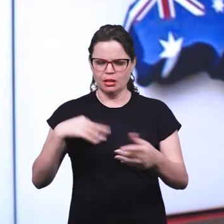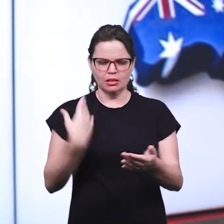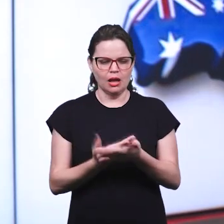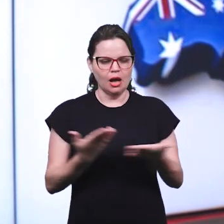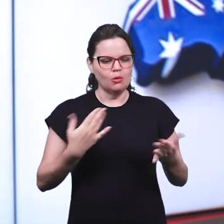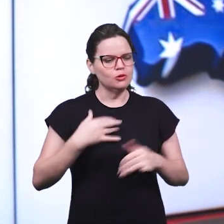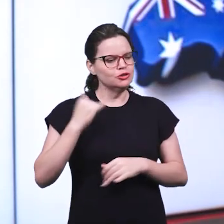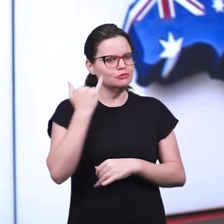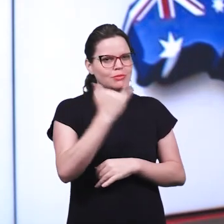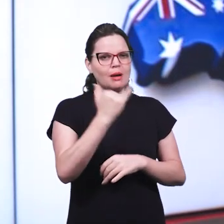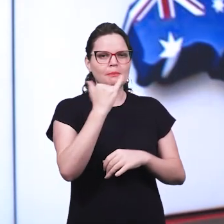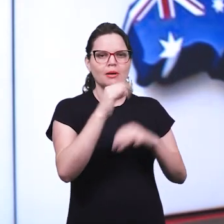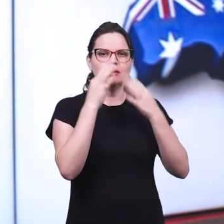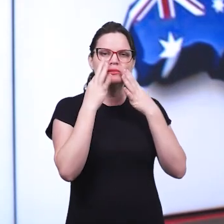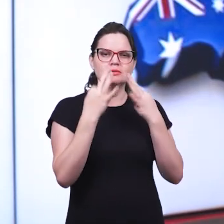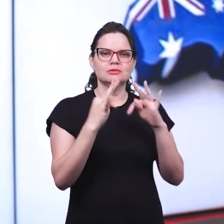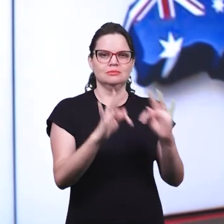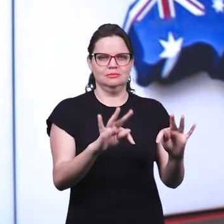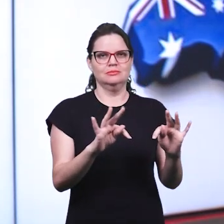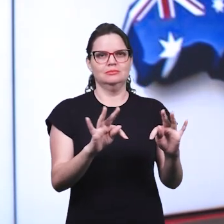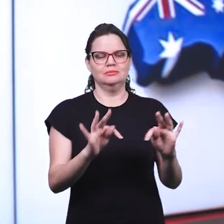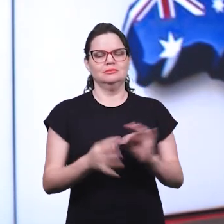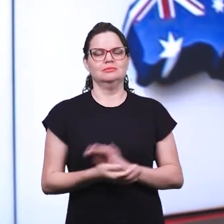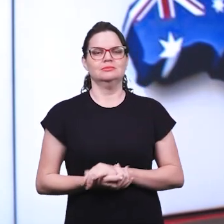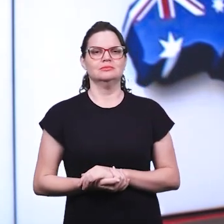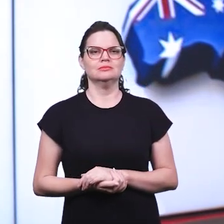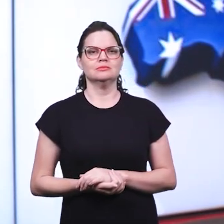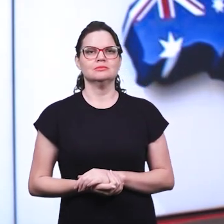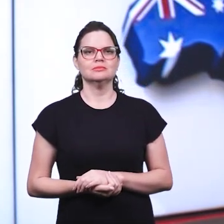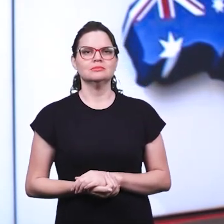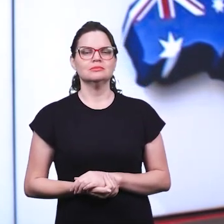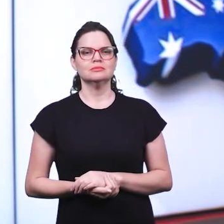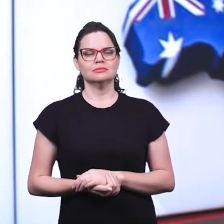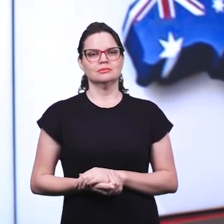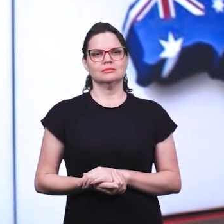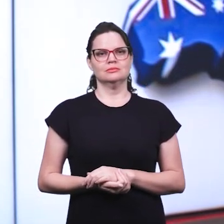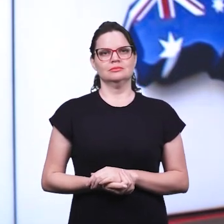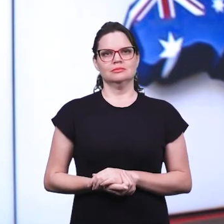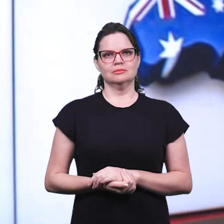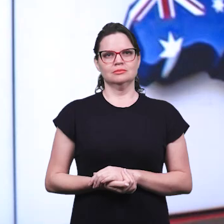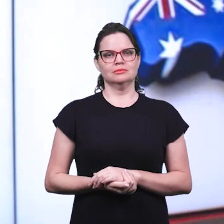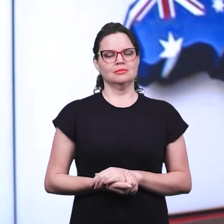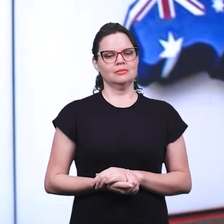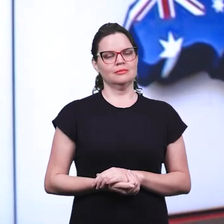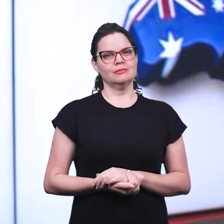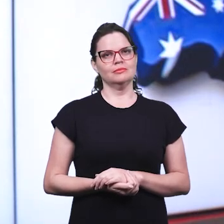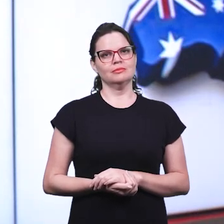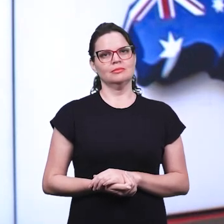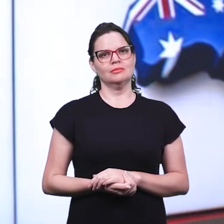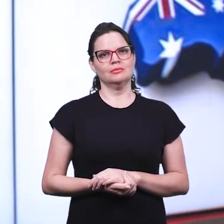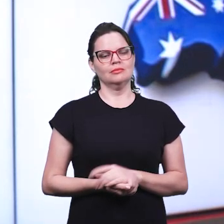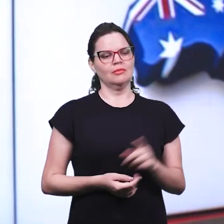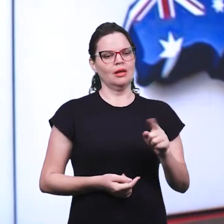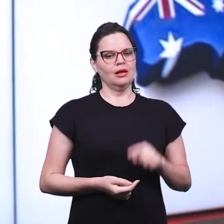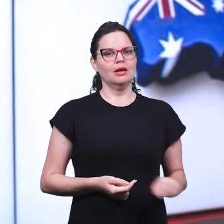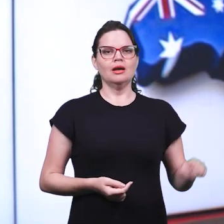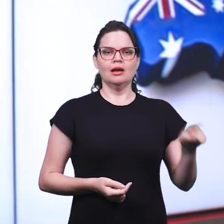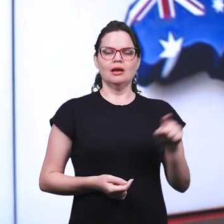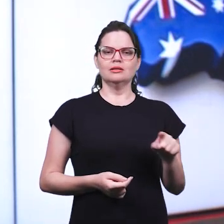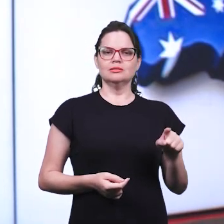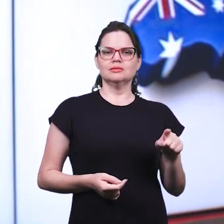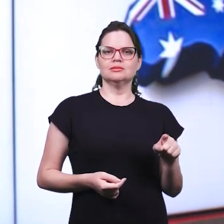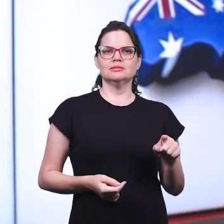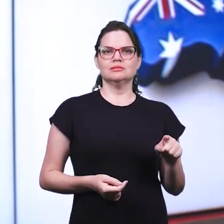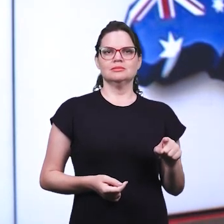seja, na época relatada naquele livro, eles testemunham de